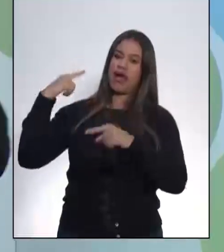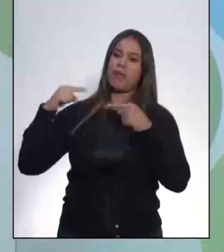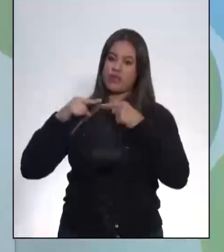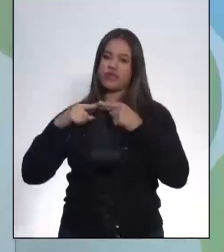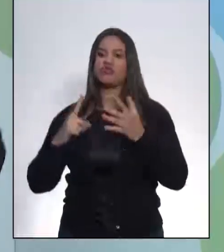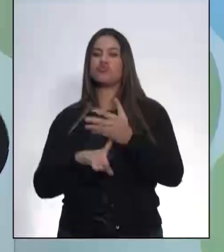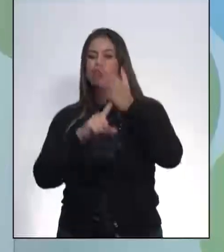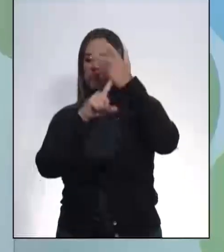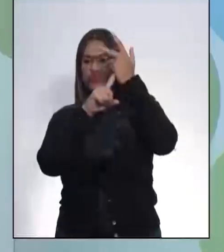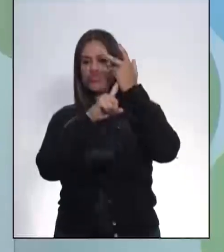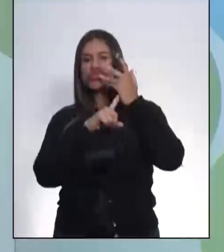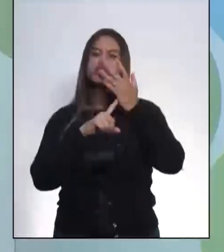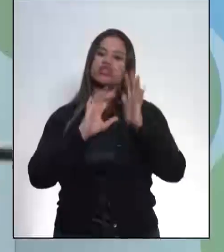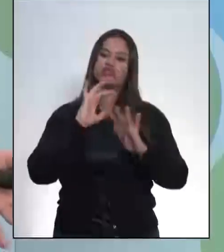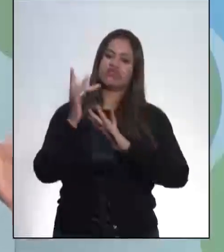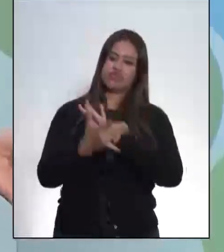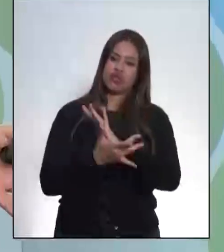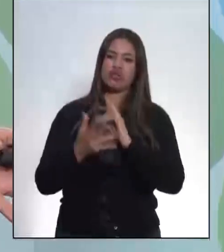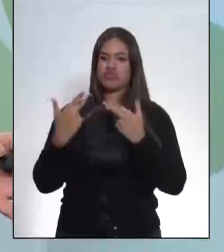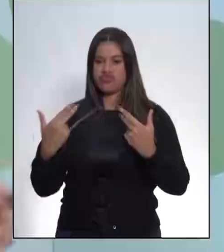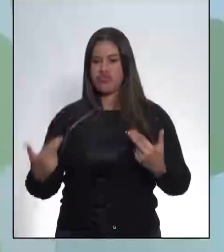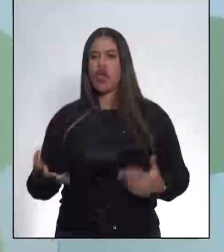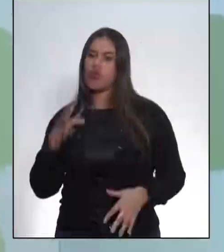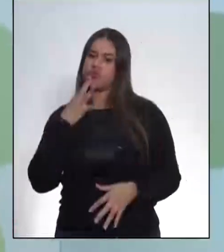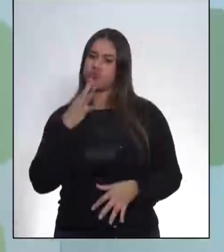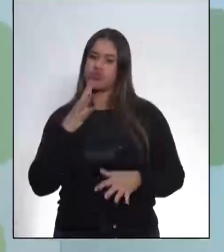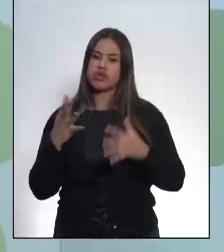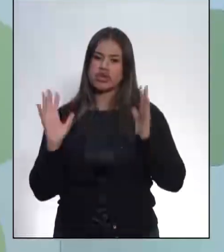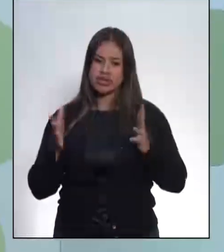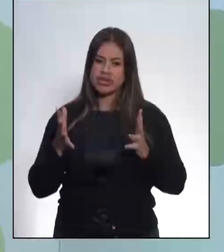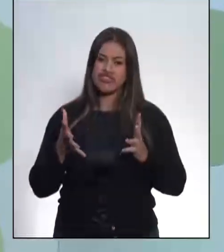Na tecnologia, nas redes sociais. Você conhece muito bem isso porque